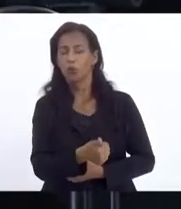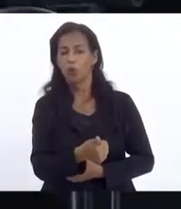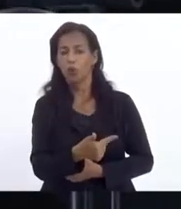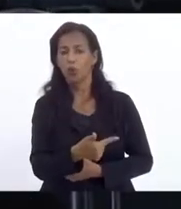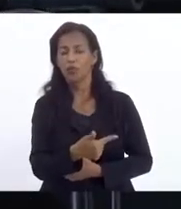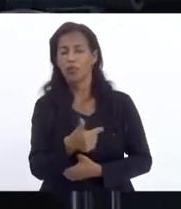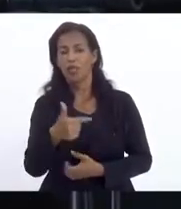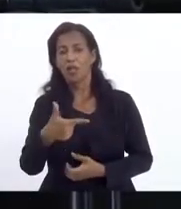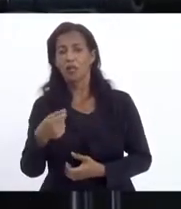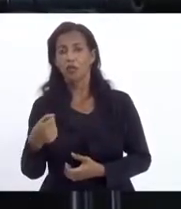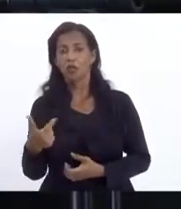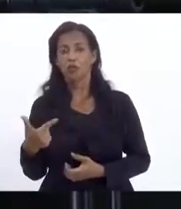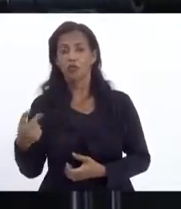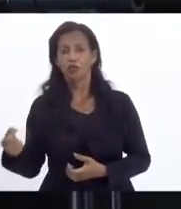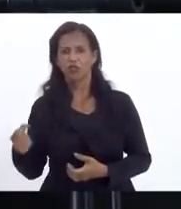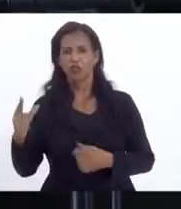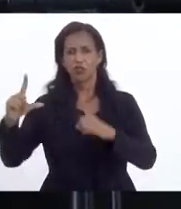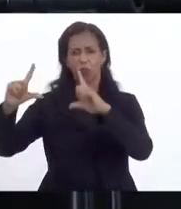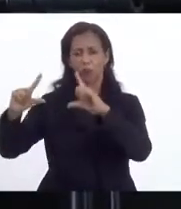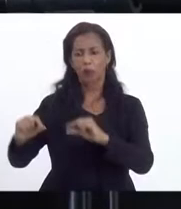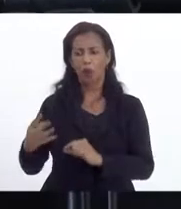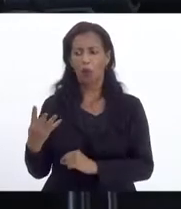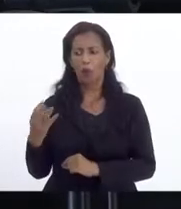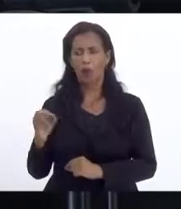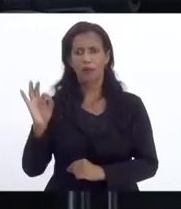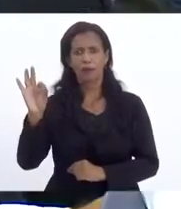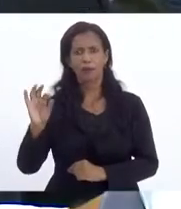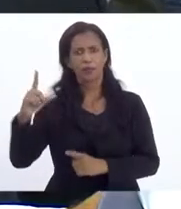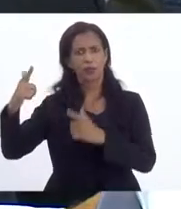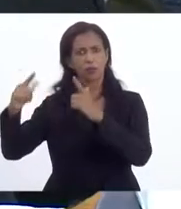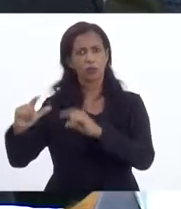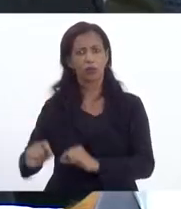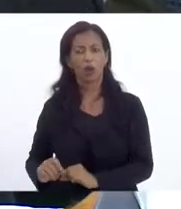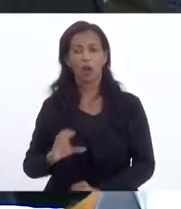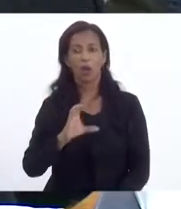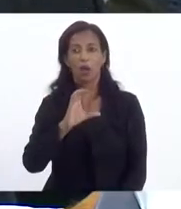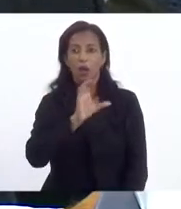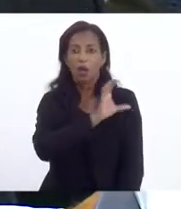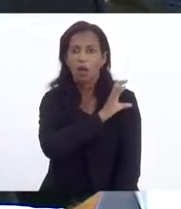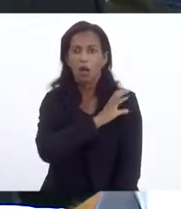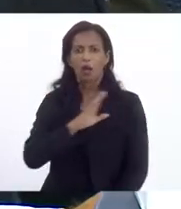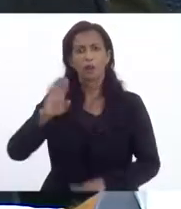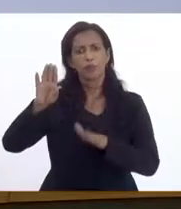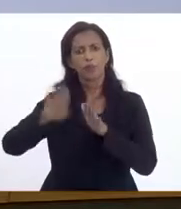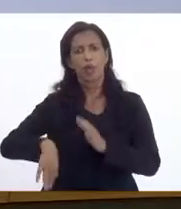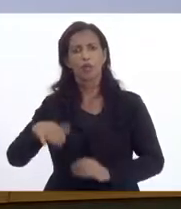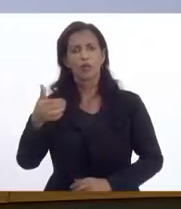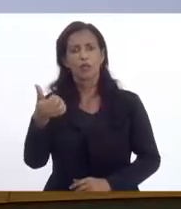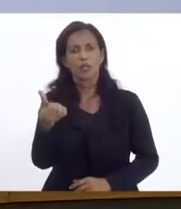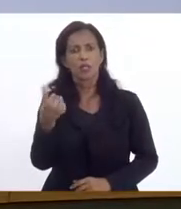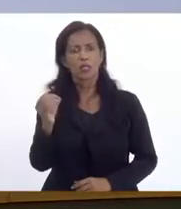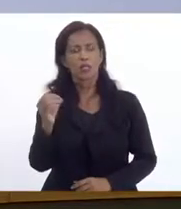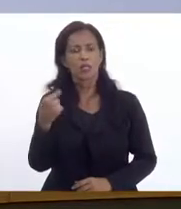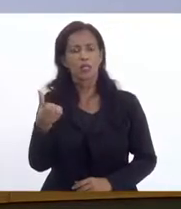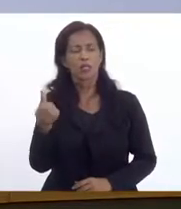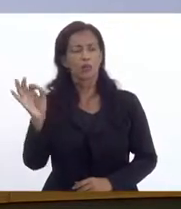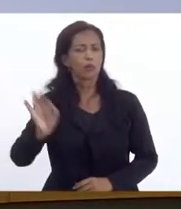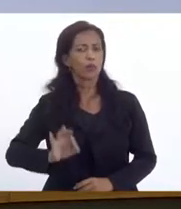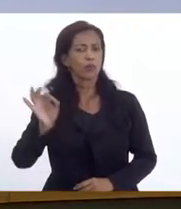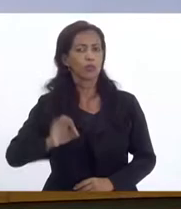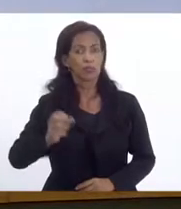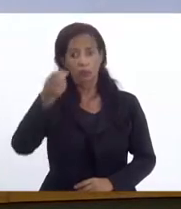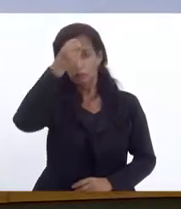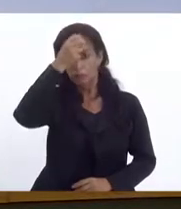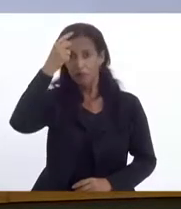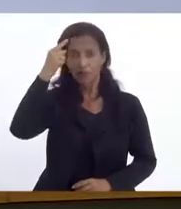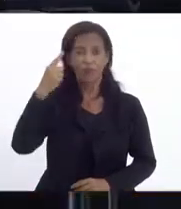2020 caiu 40% real. Campos caiu 60%. O prefeito Vladimir está aí com um desafio enorme